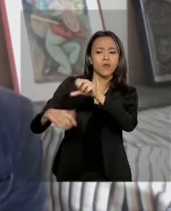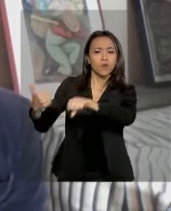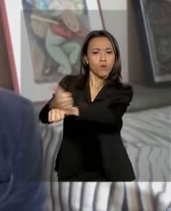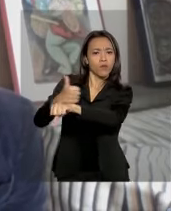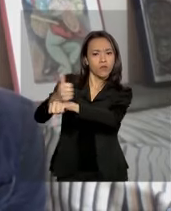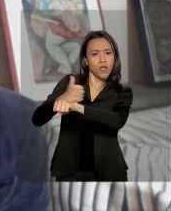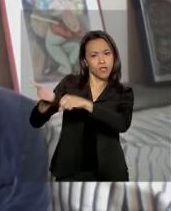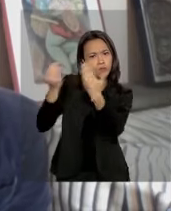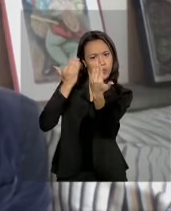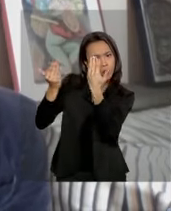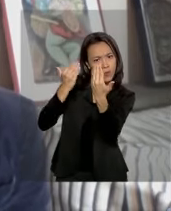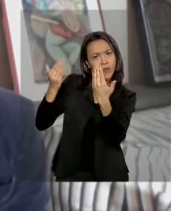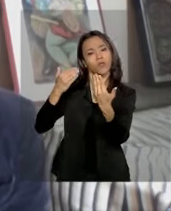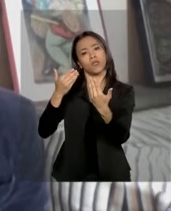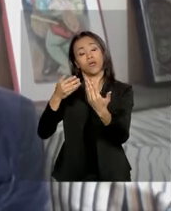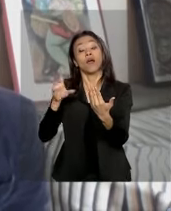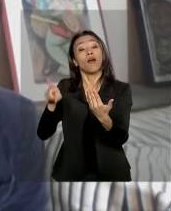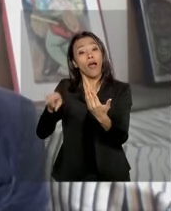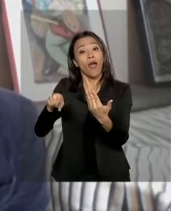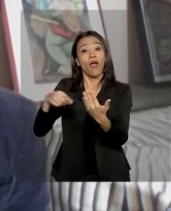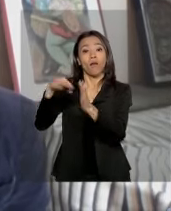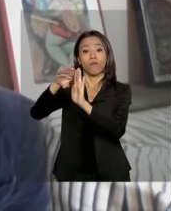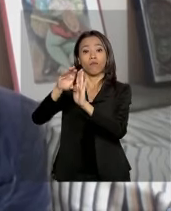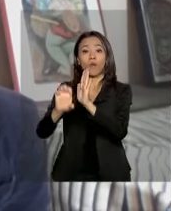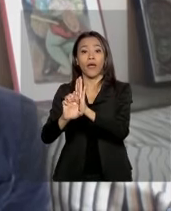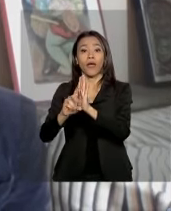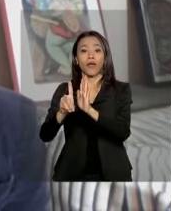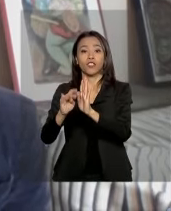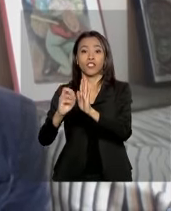será feita por edital. Ao todo serão investidos